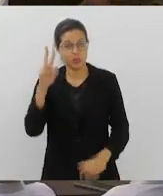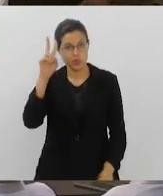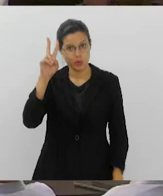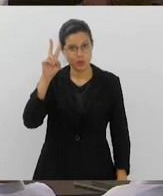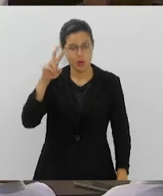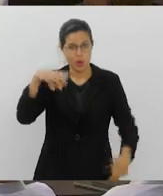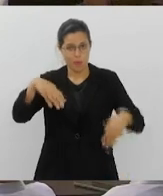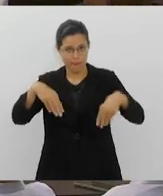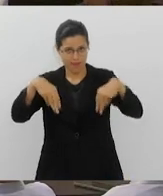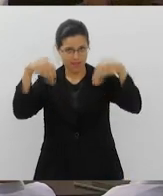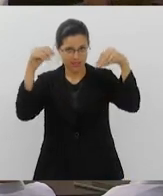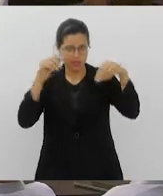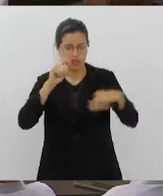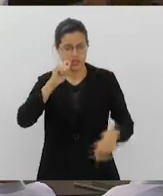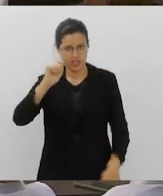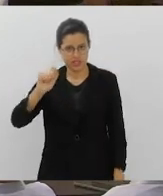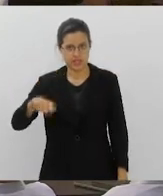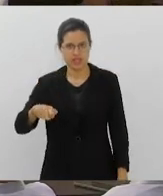faço menção